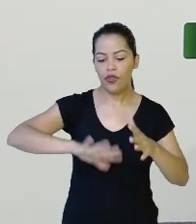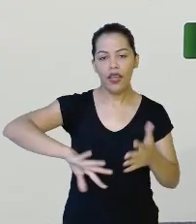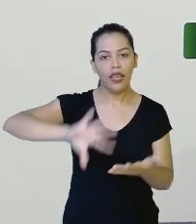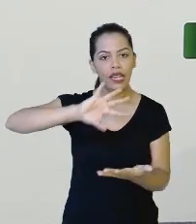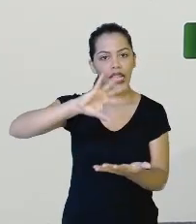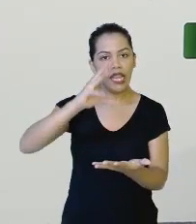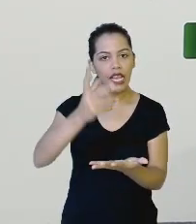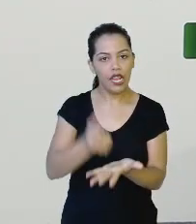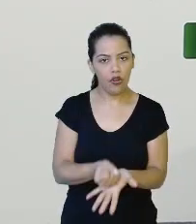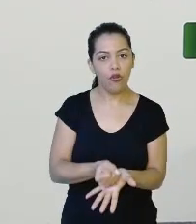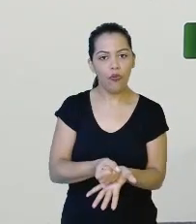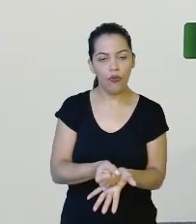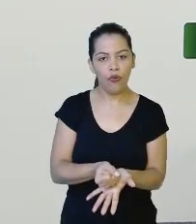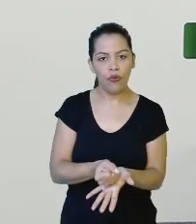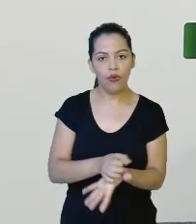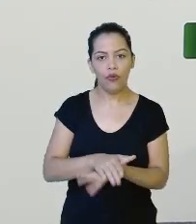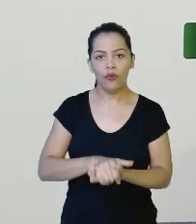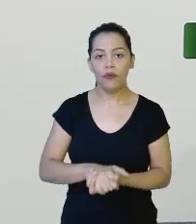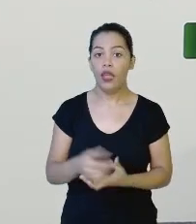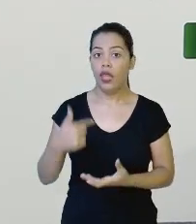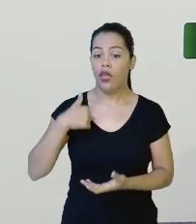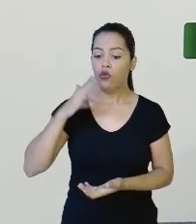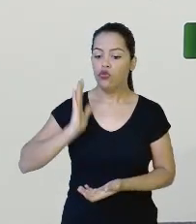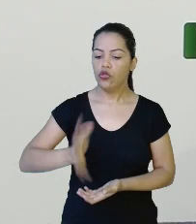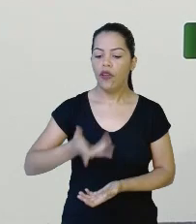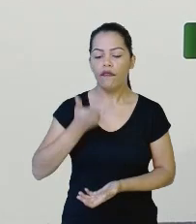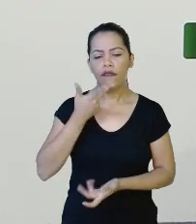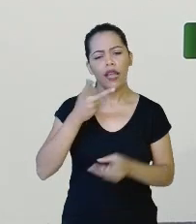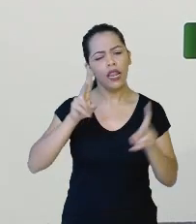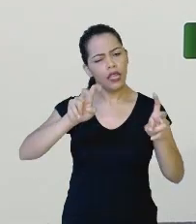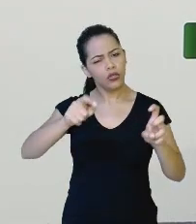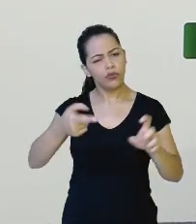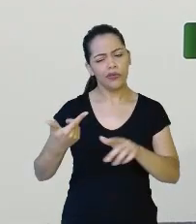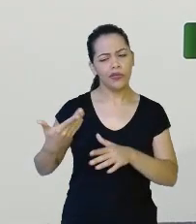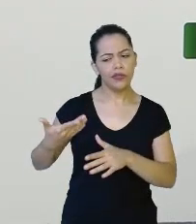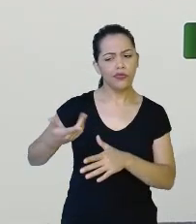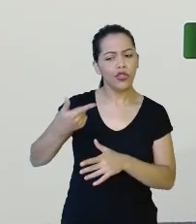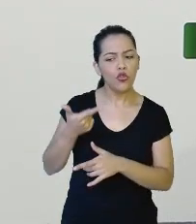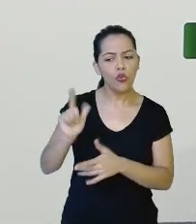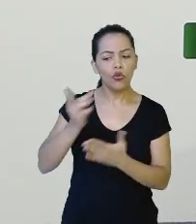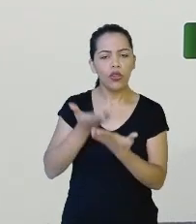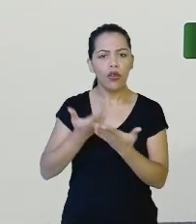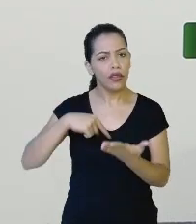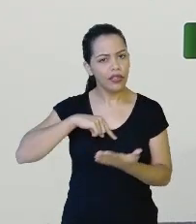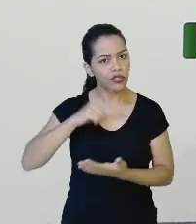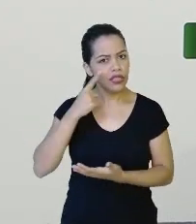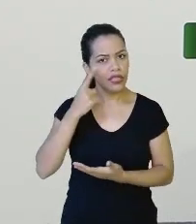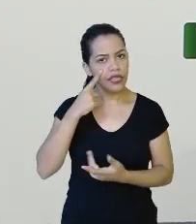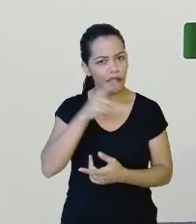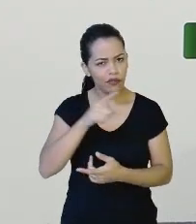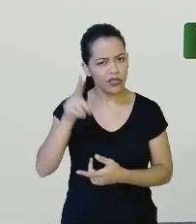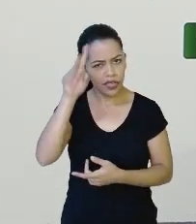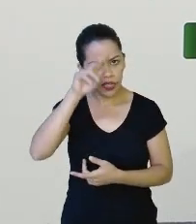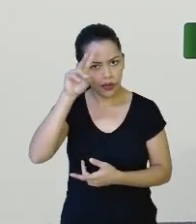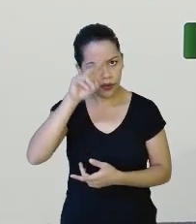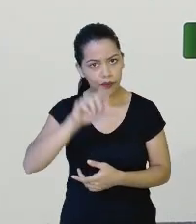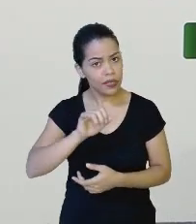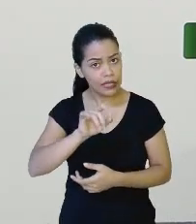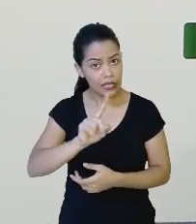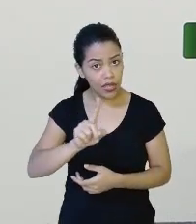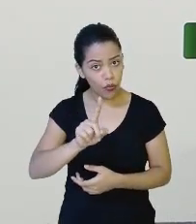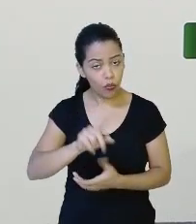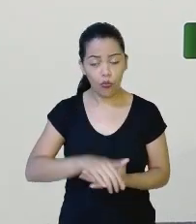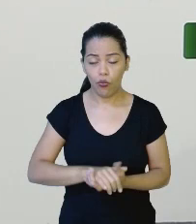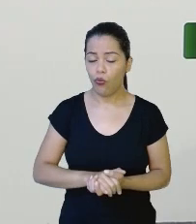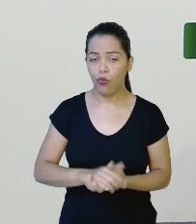quilombolas. Terras quilombolas. Eu já falei sobre isso em uma outra aula que nós tivemos. Será que vocês lembram? Se não, vamos ver